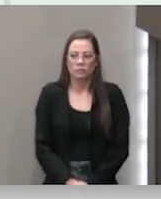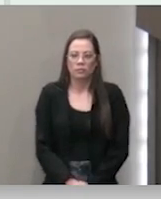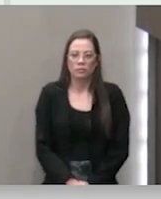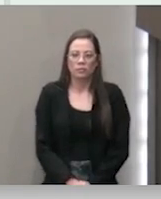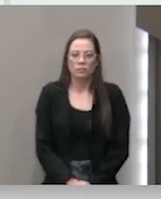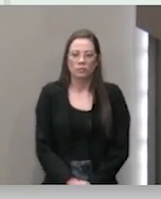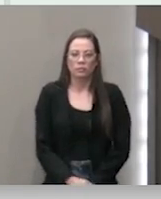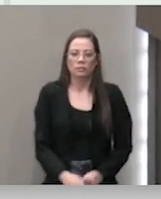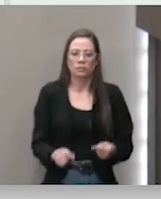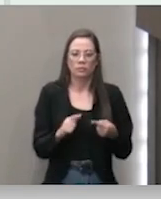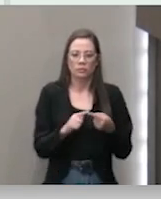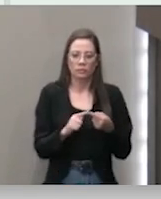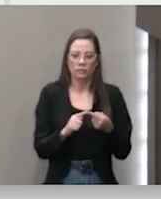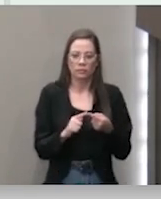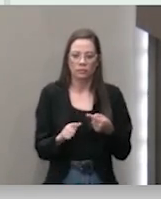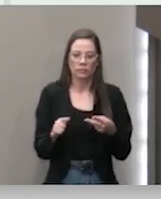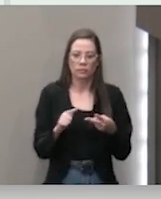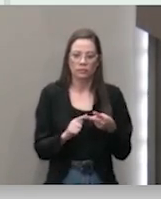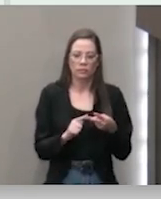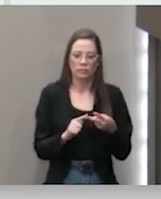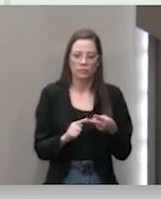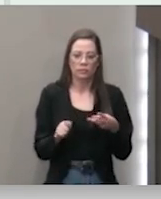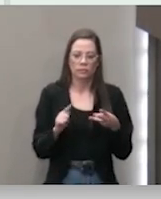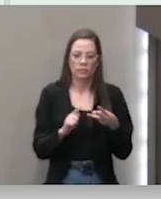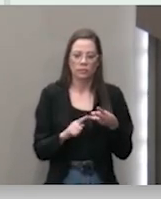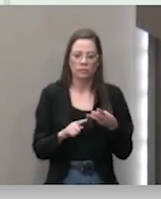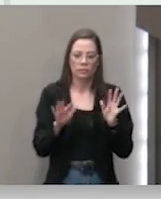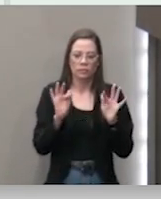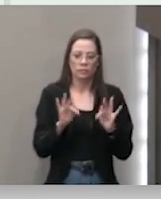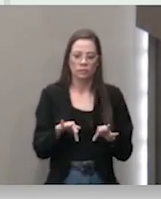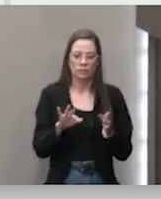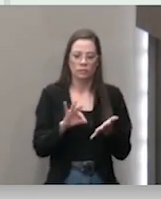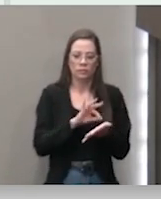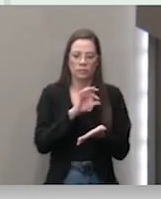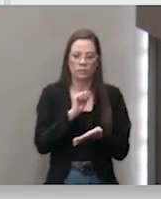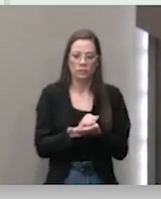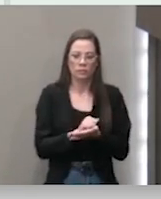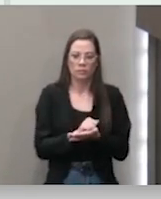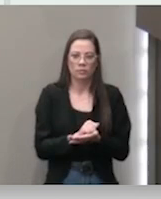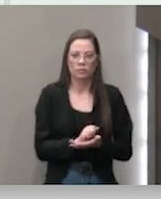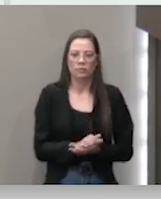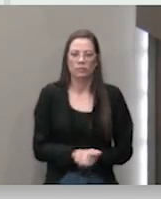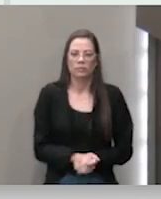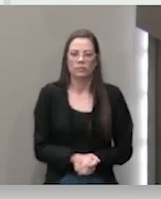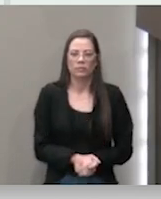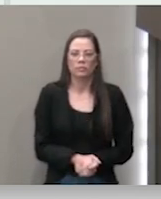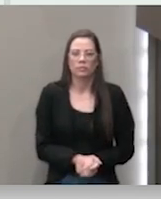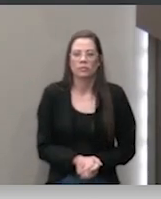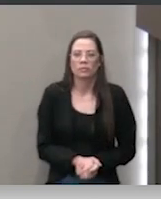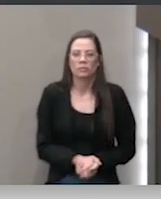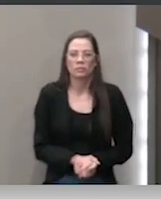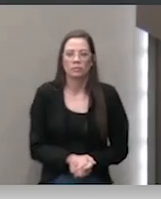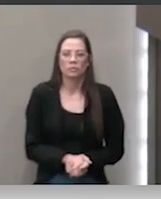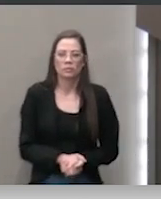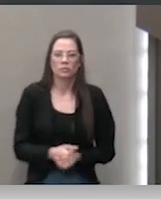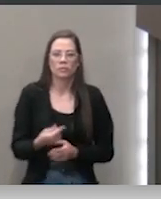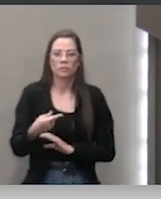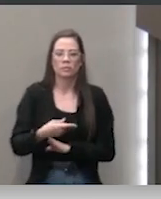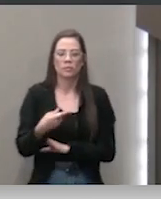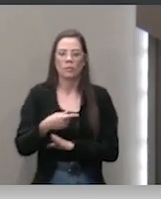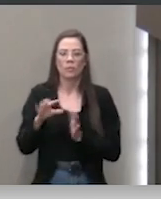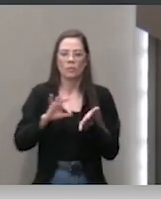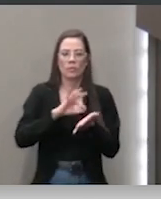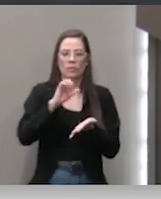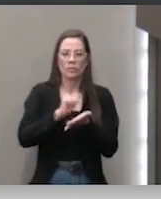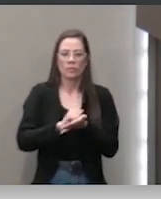Dou-lhe uma, dou-lhe duas, dou-lhe três. Encerradas as inscrições. Primeiro inscrito,